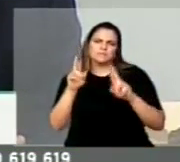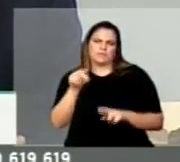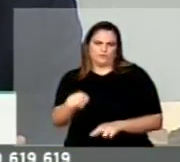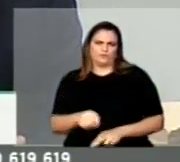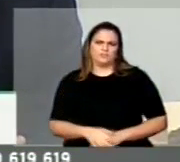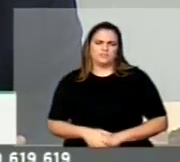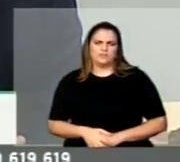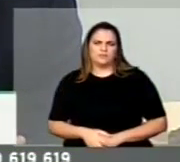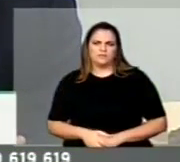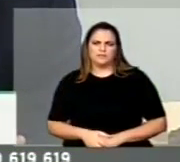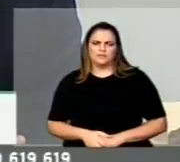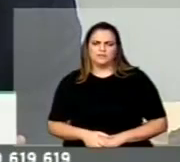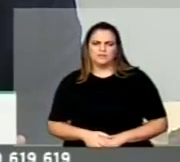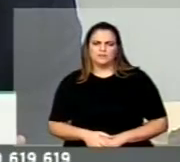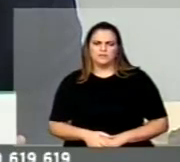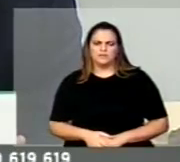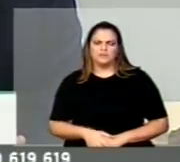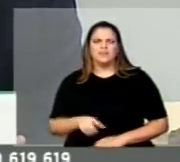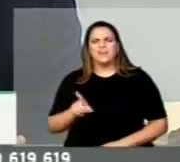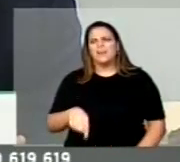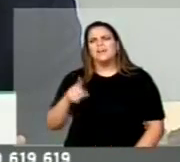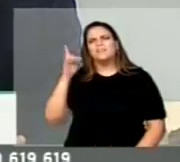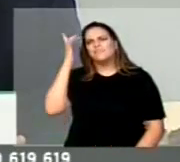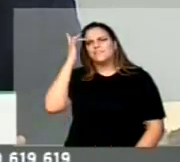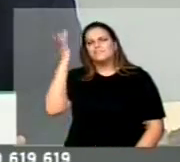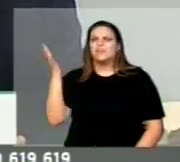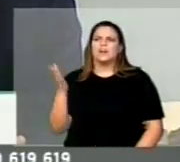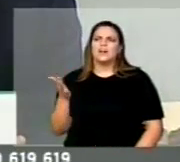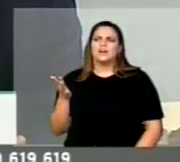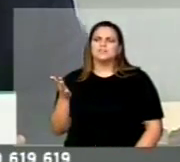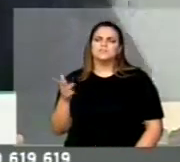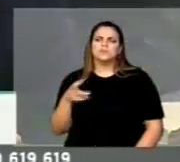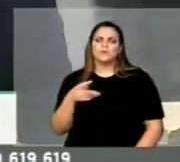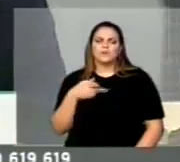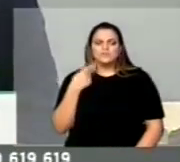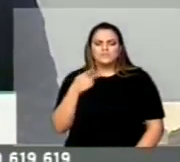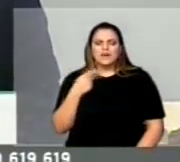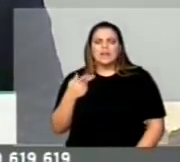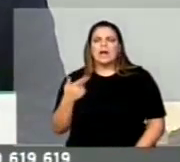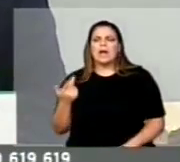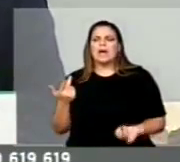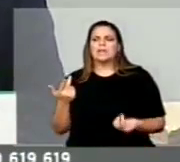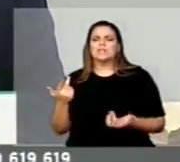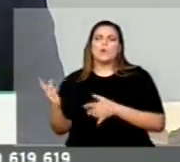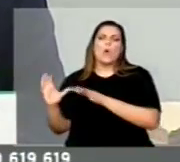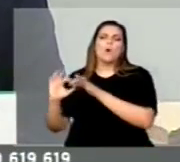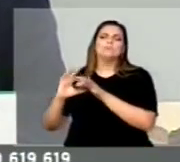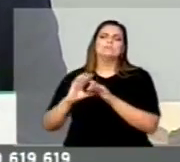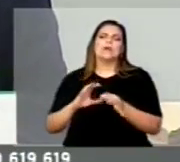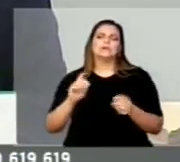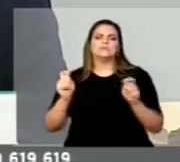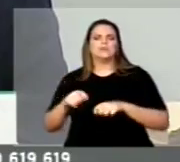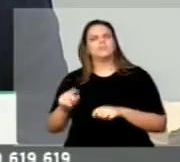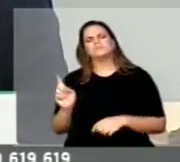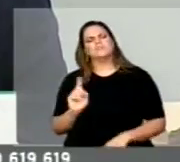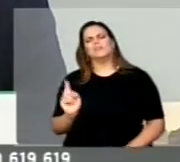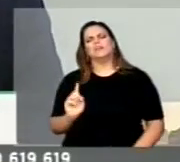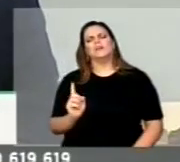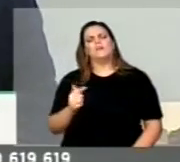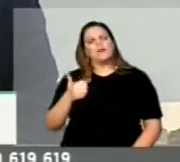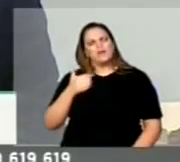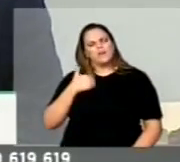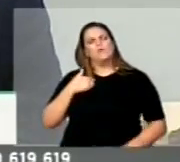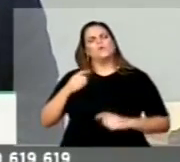a gente colocar que as circunstâncias levam... Não, eu tenho condições e o farei com a